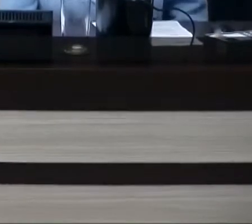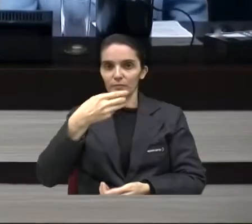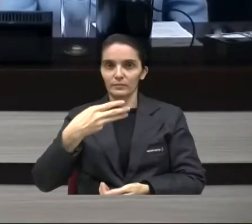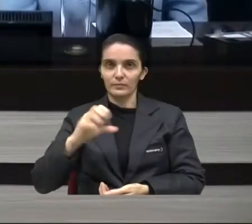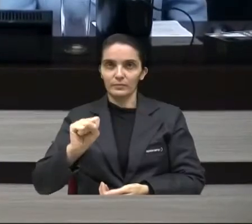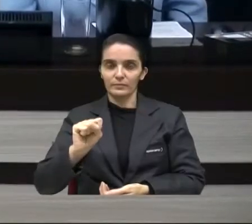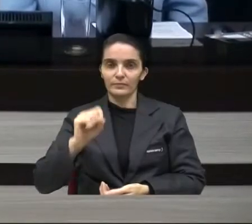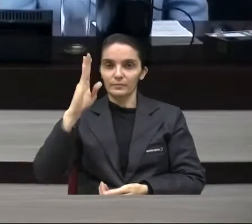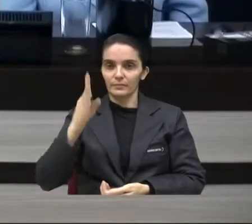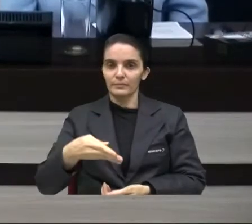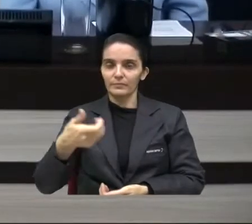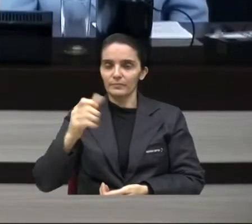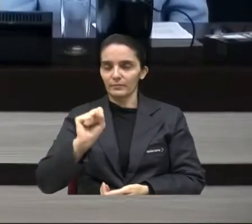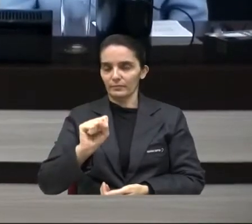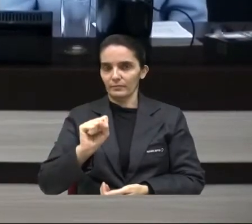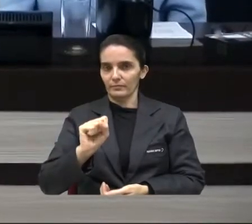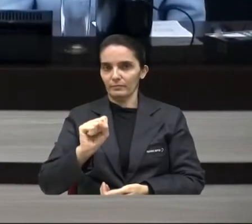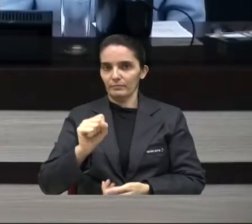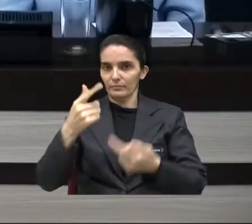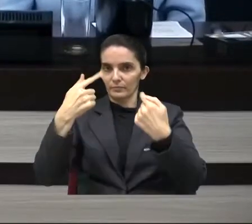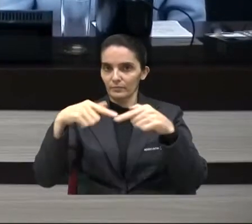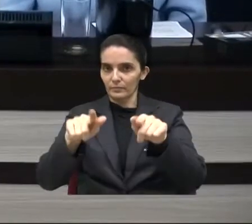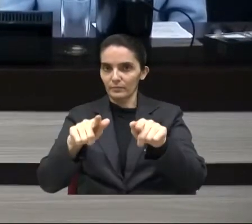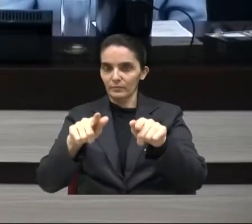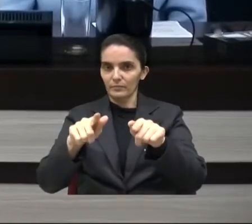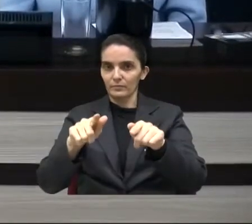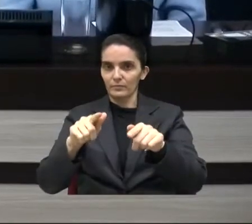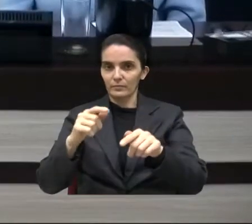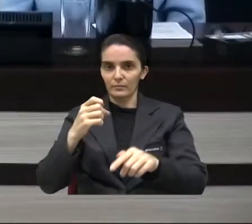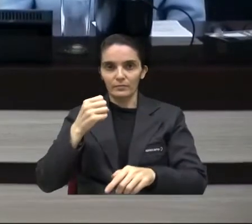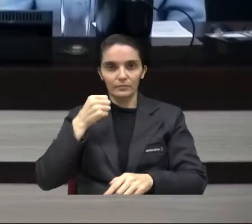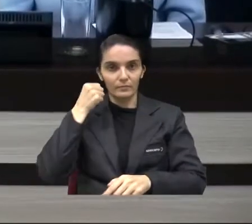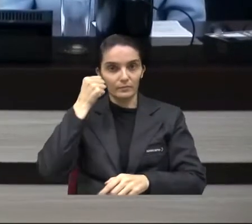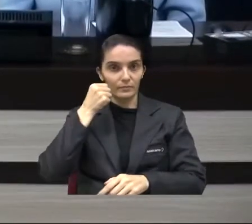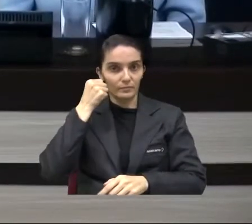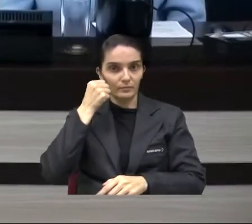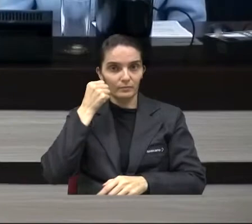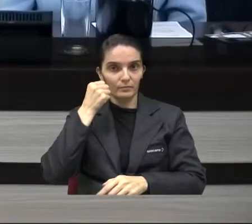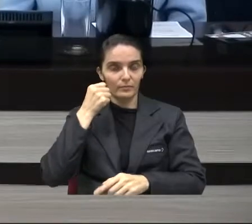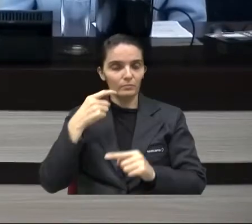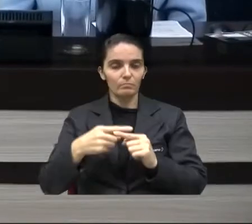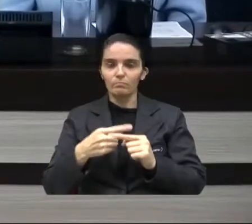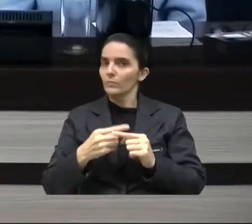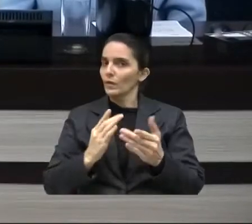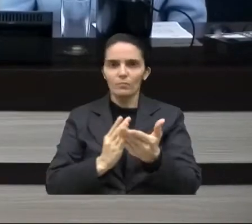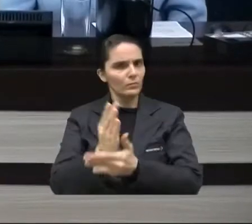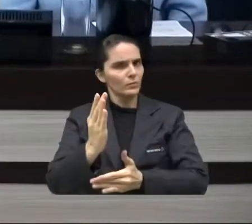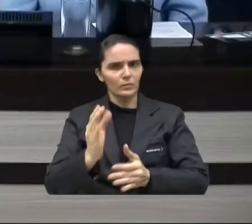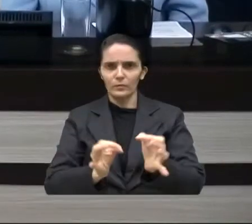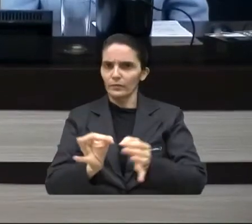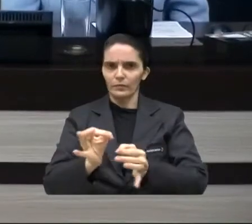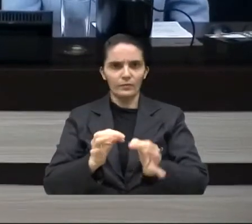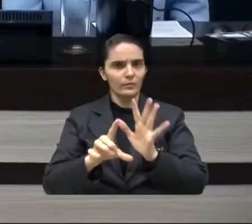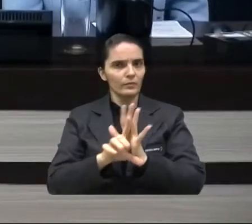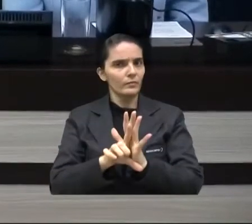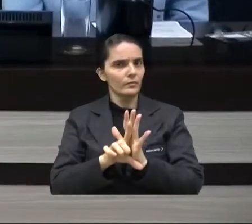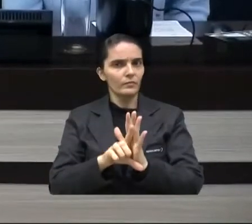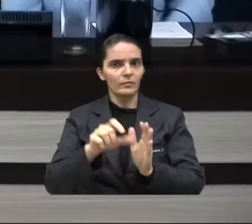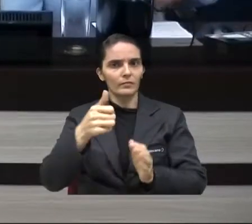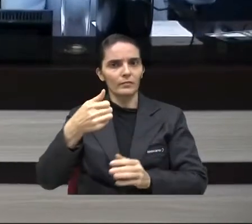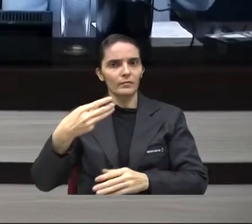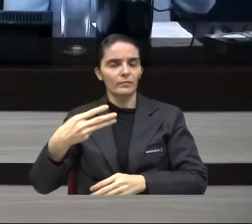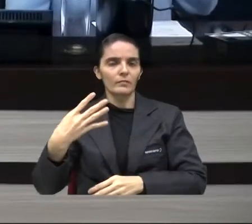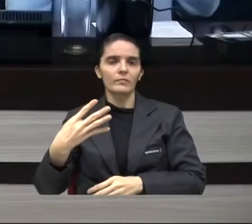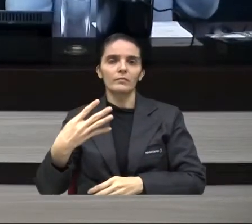138, 2018. Moção de apelo aos senadores da República pela não aprovação do projeto de lei do Senado